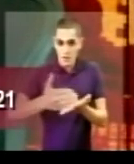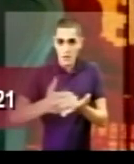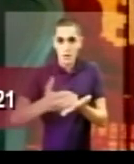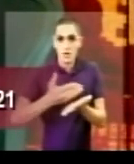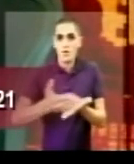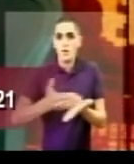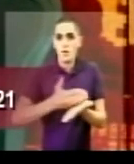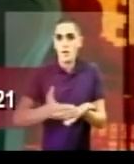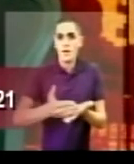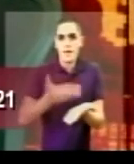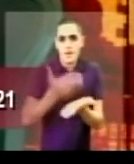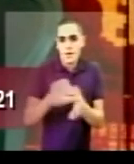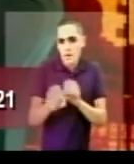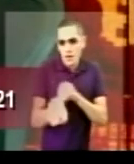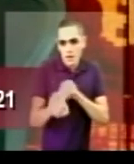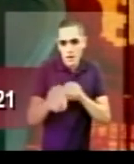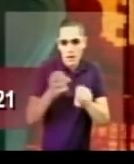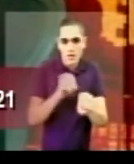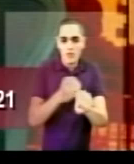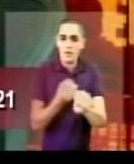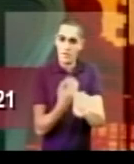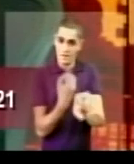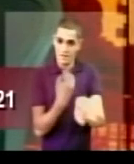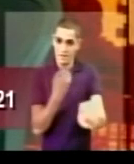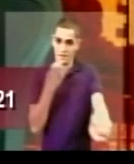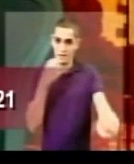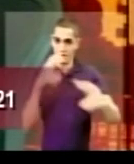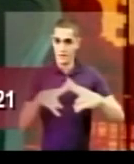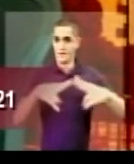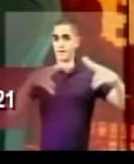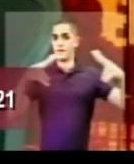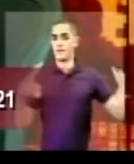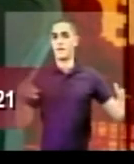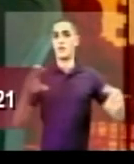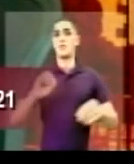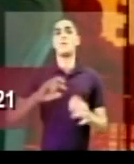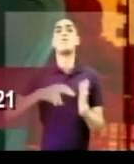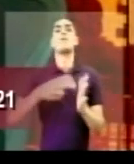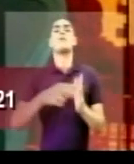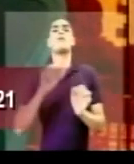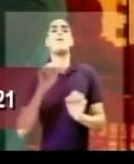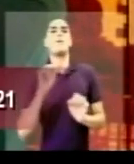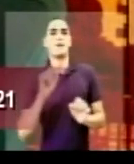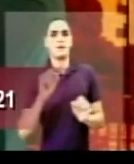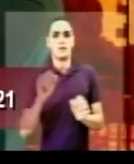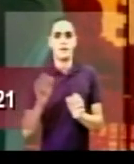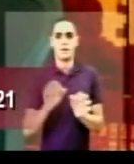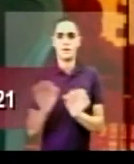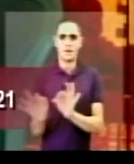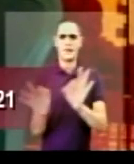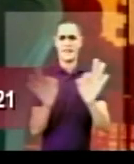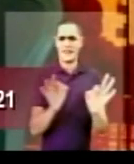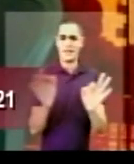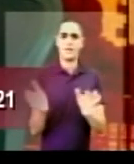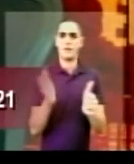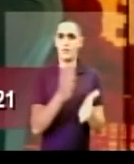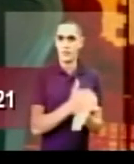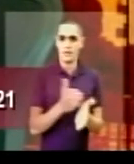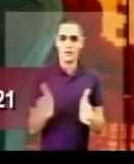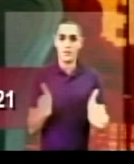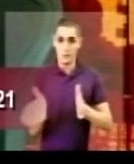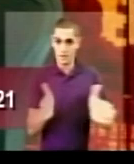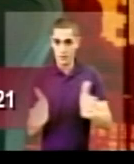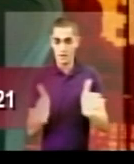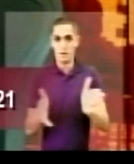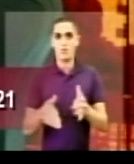remota. Ou seja, durante o período de planejamento dos professores, que acontece nos dias 27, 28